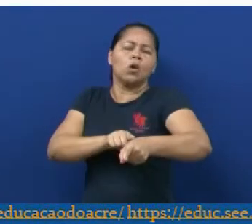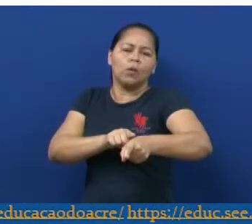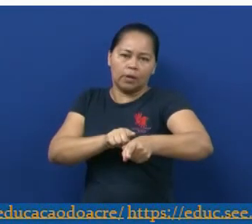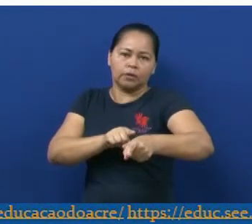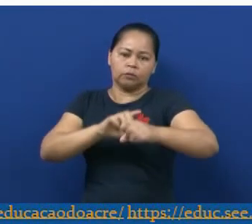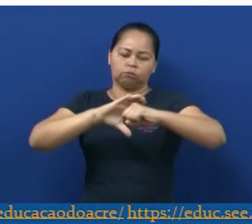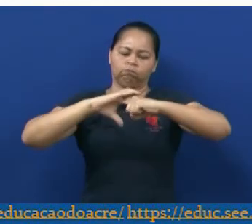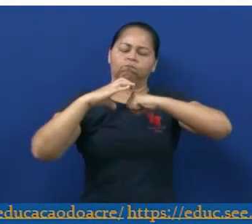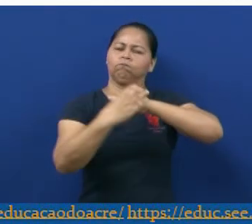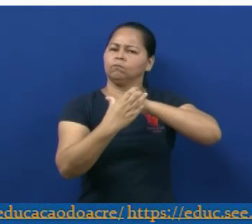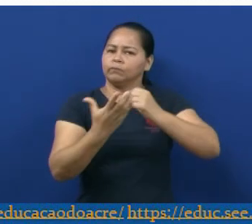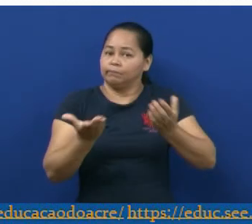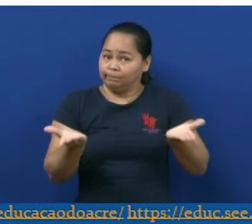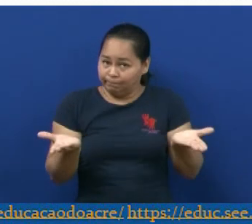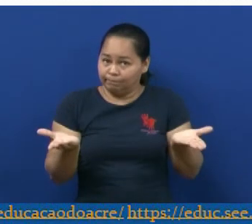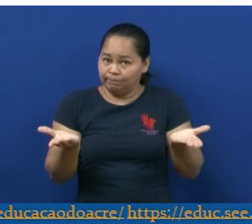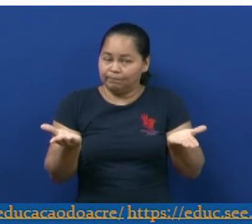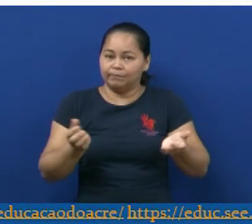da Covid-19?